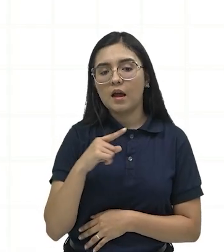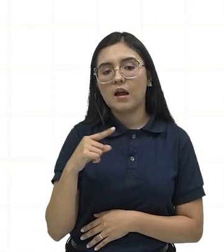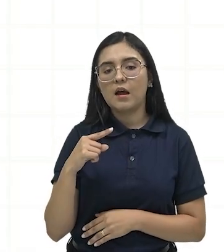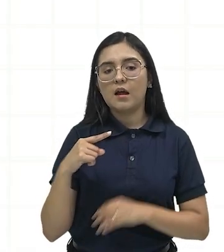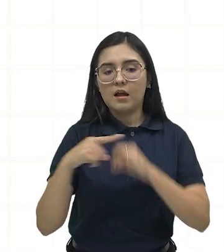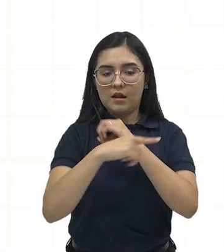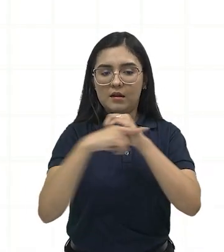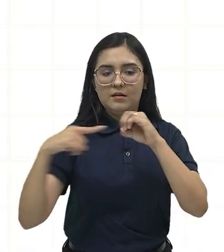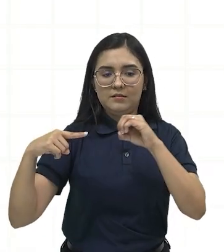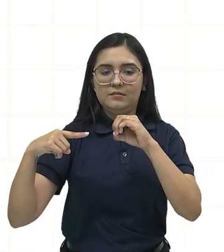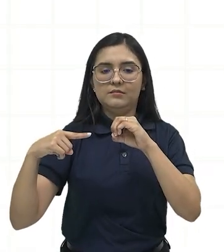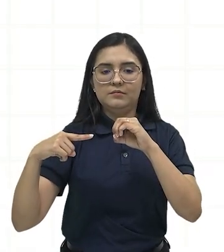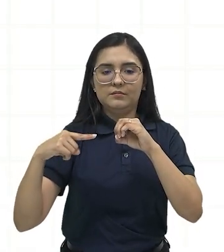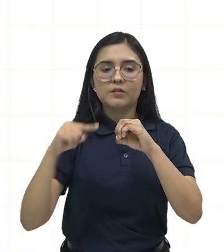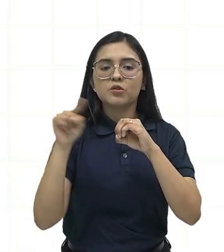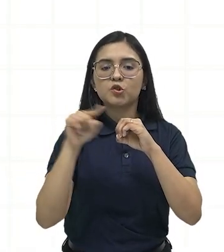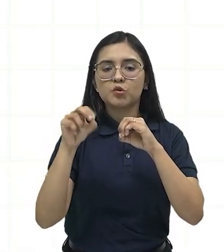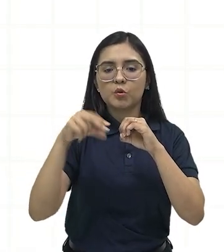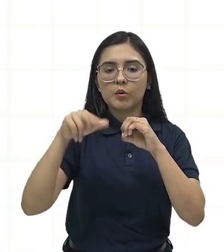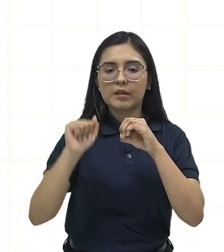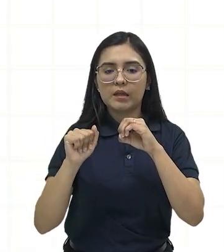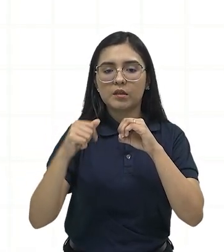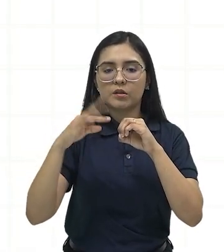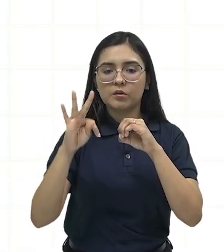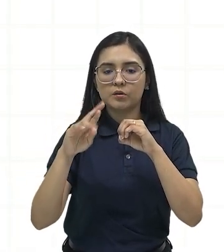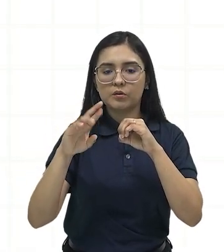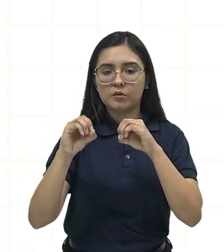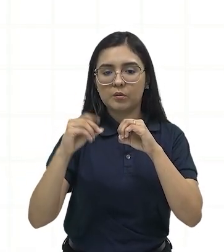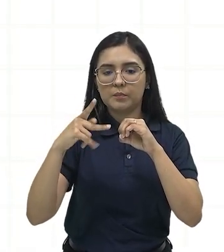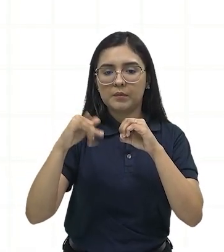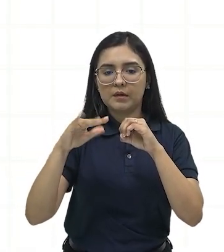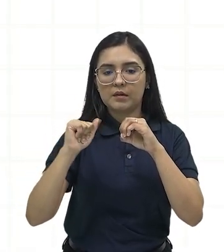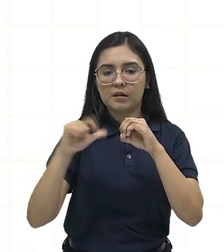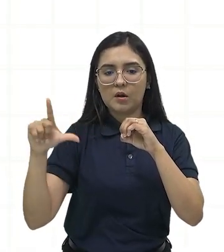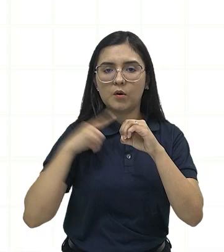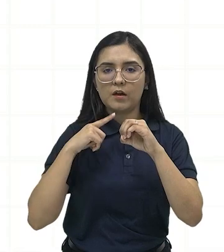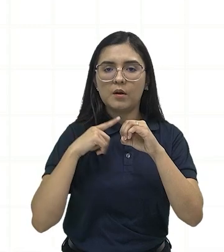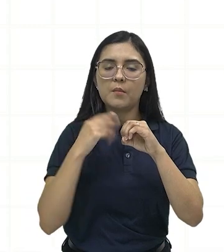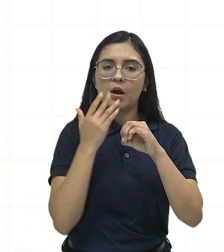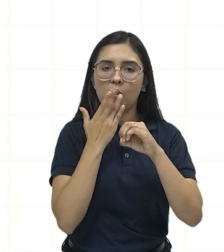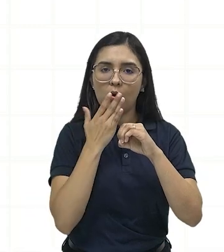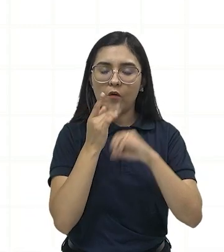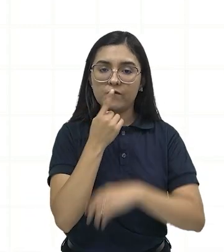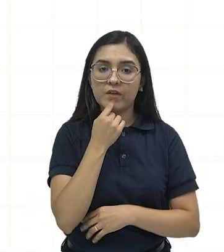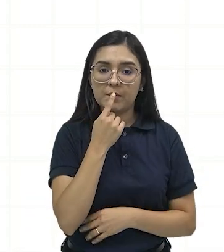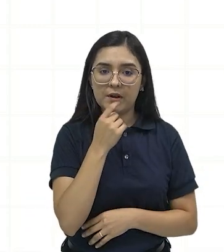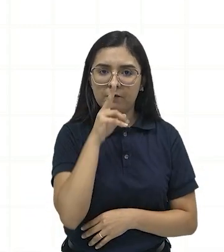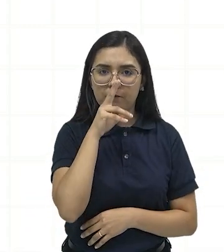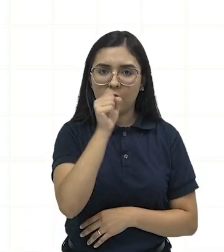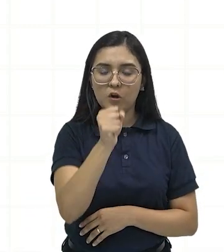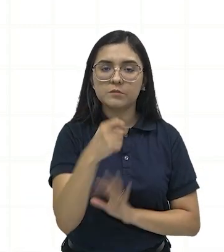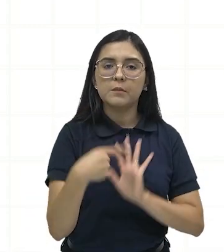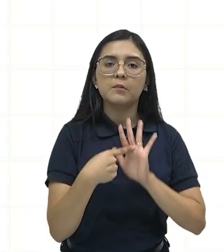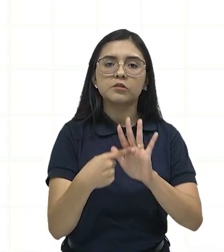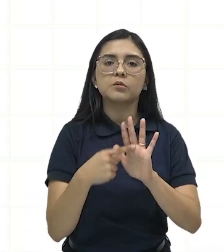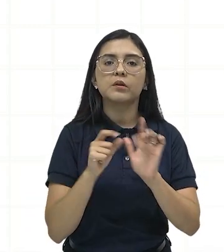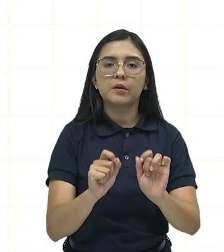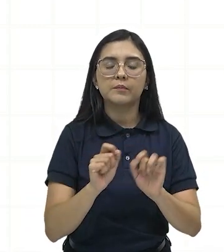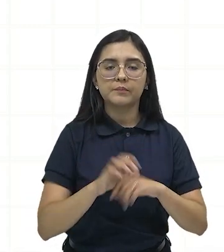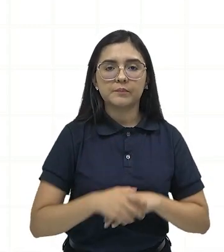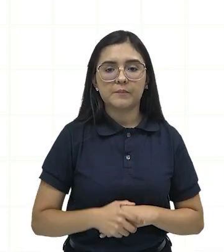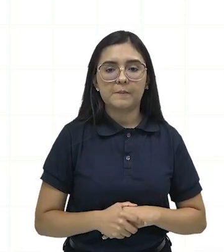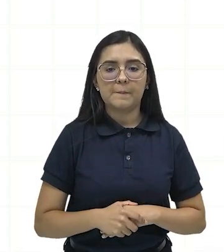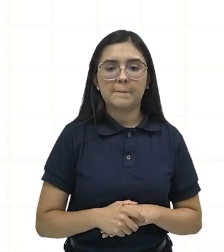uma cor vermelha, vamos dizer assim, né? Uma cor mais forte, que é justamente